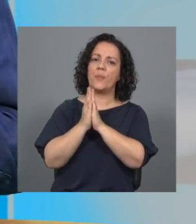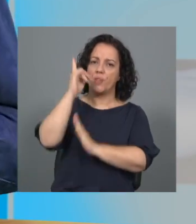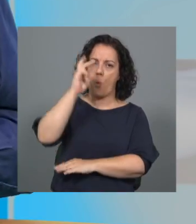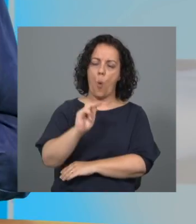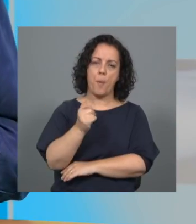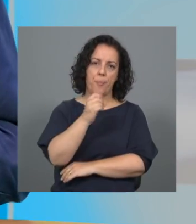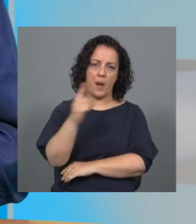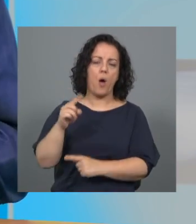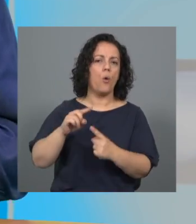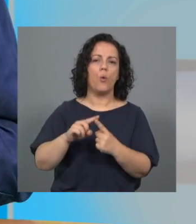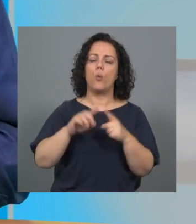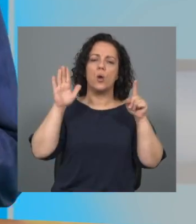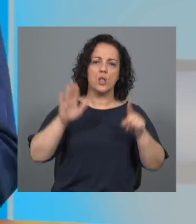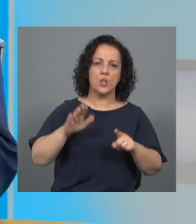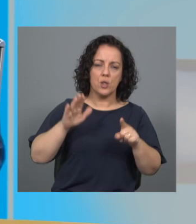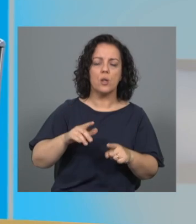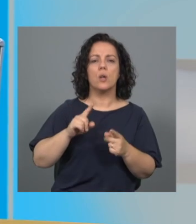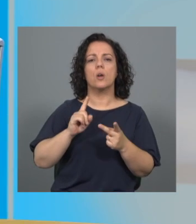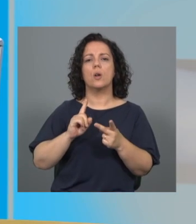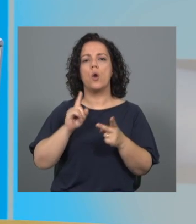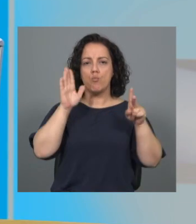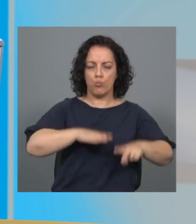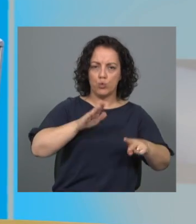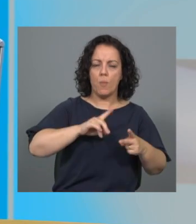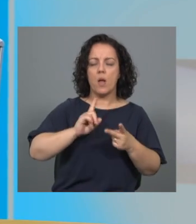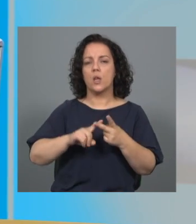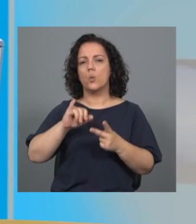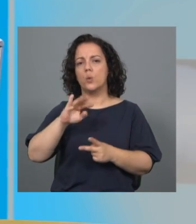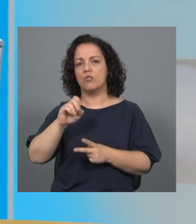por causa da situação de Israel, têm estado em conflito quase permanente.